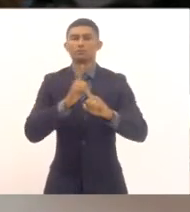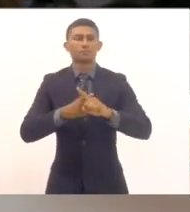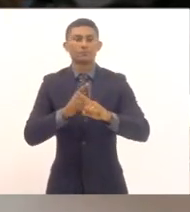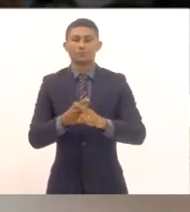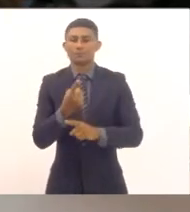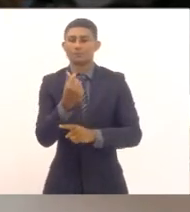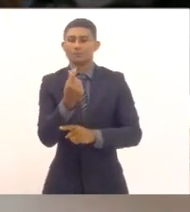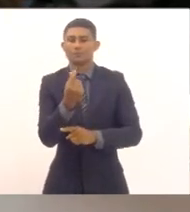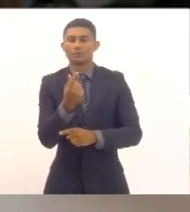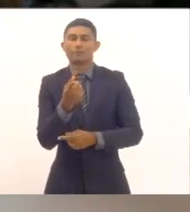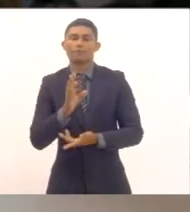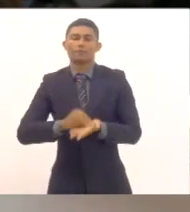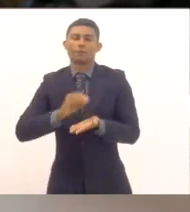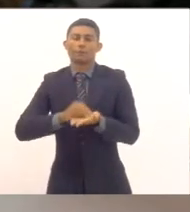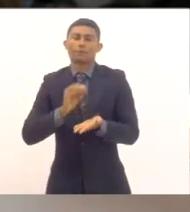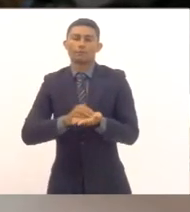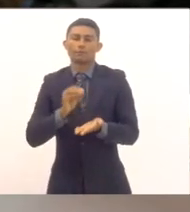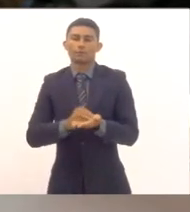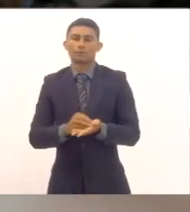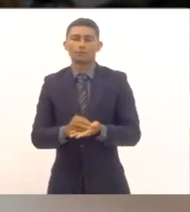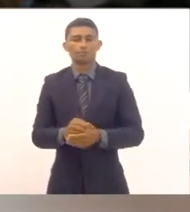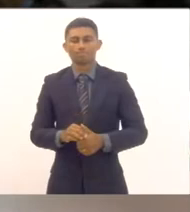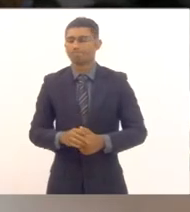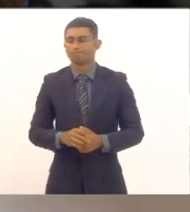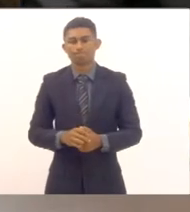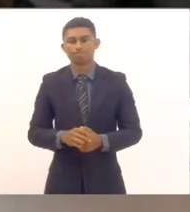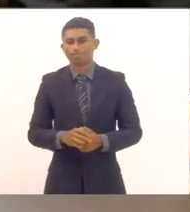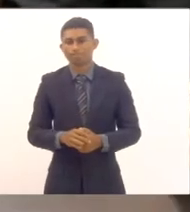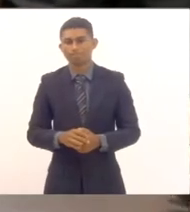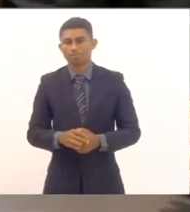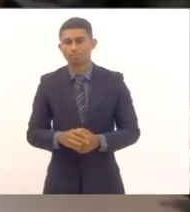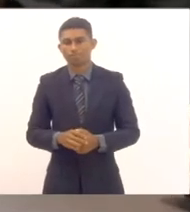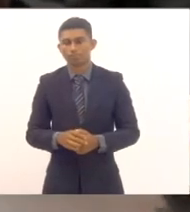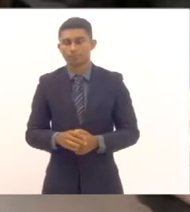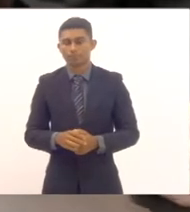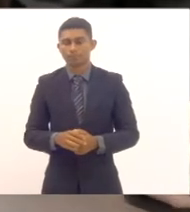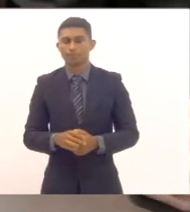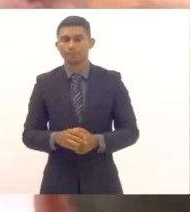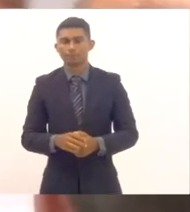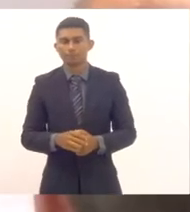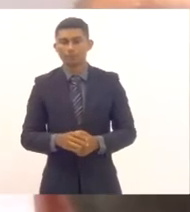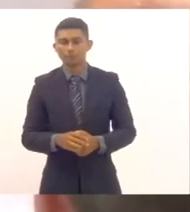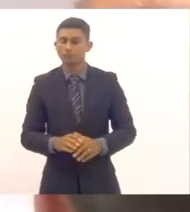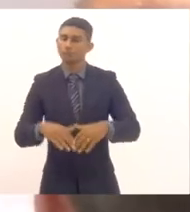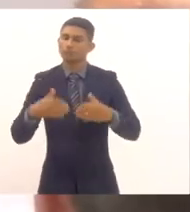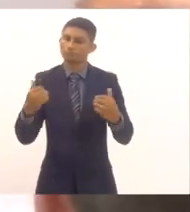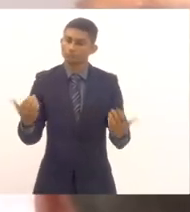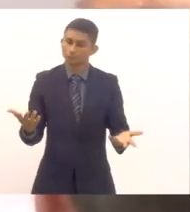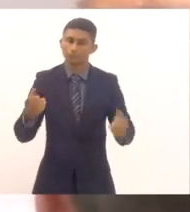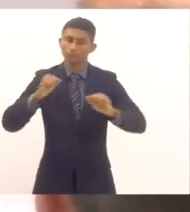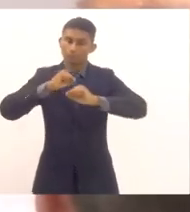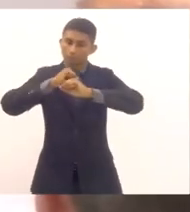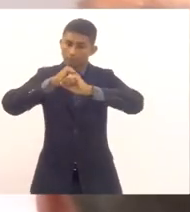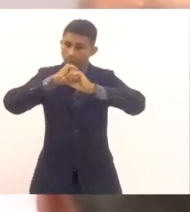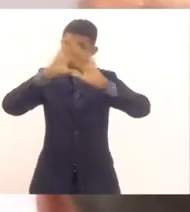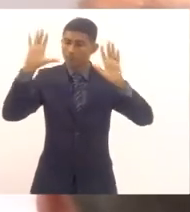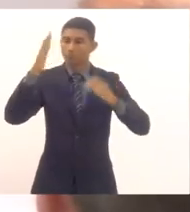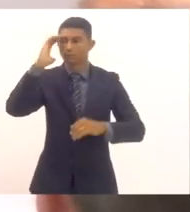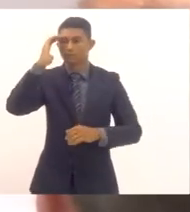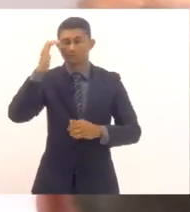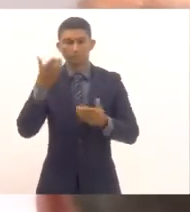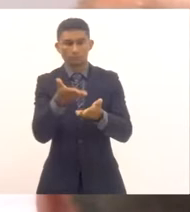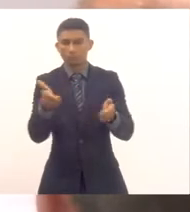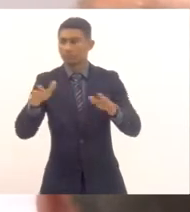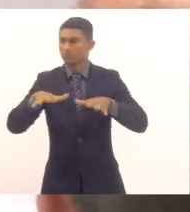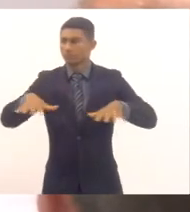então a gente não não Deu sequência à isso bom então só para chícaras nossos pais aqui da